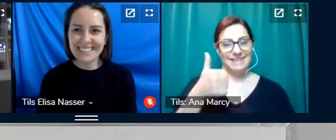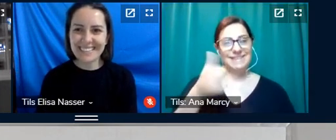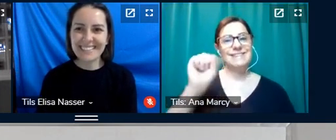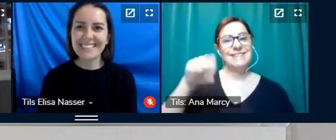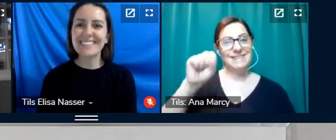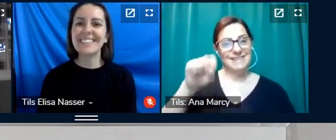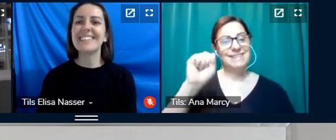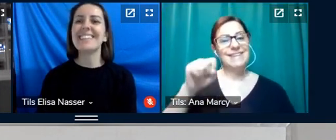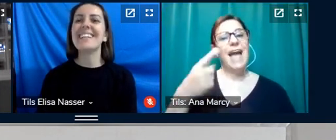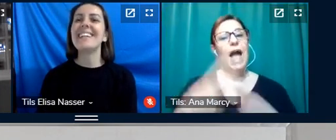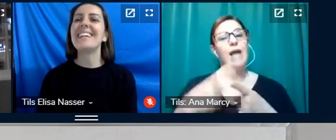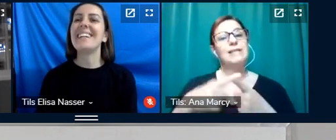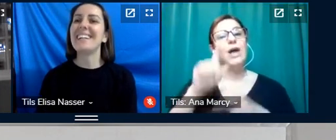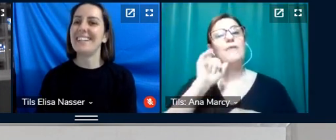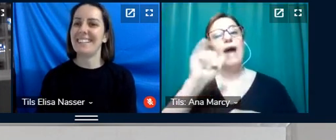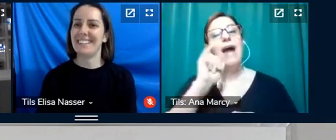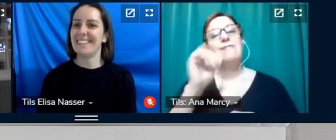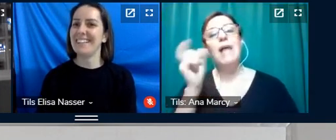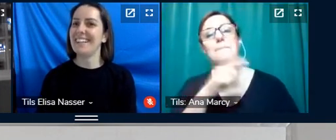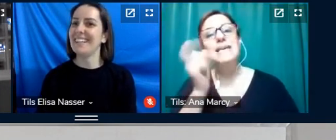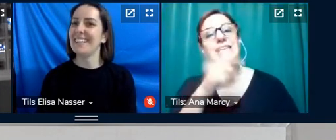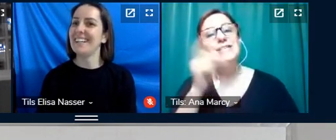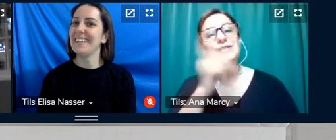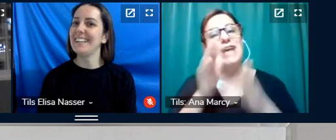Senão isso aí vai virar história de pescador.